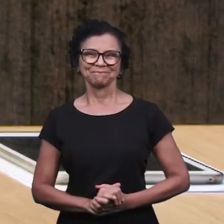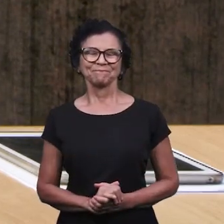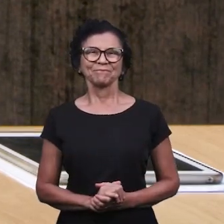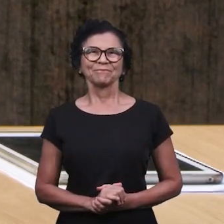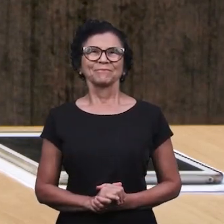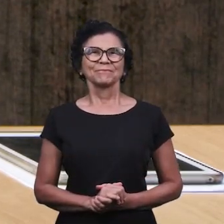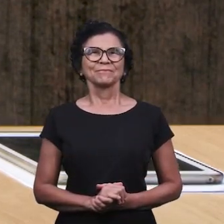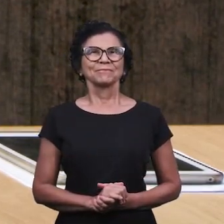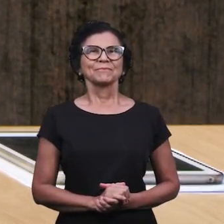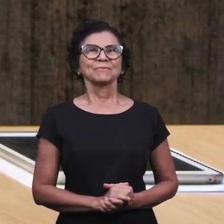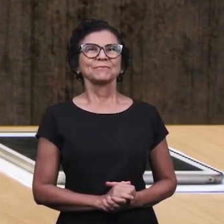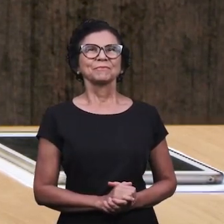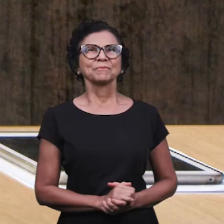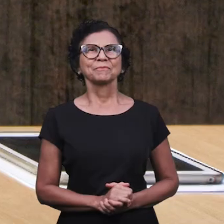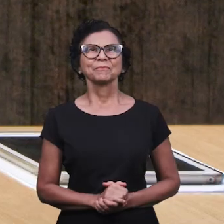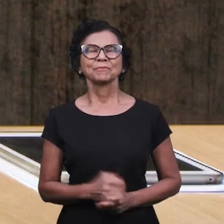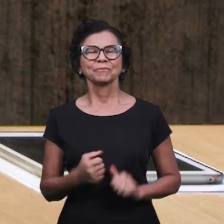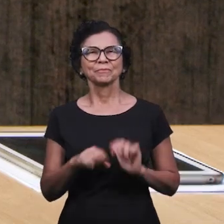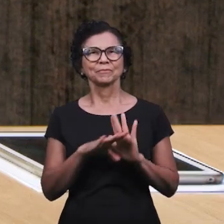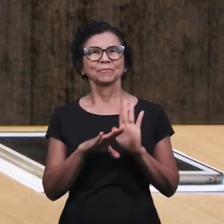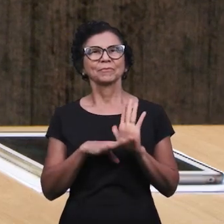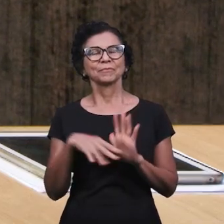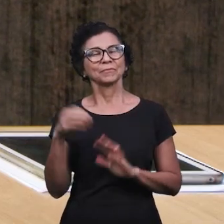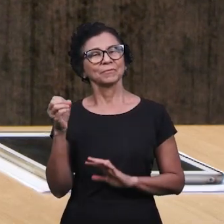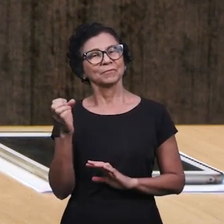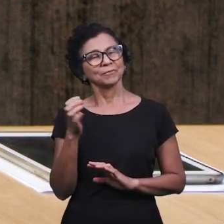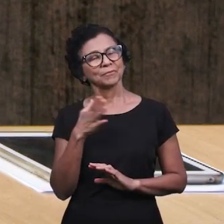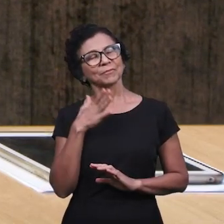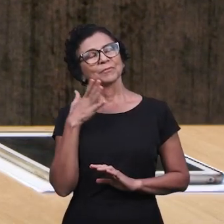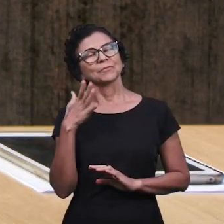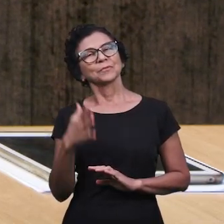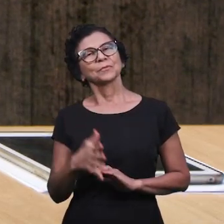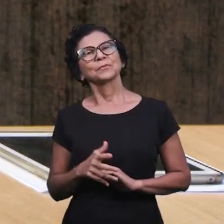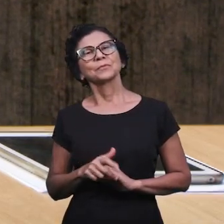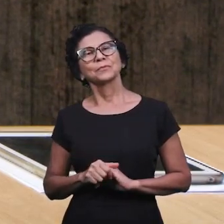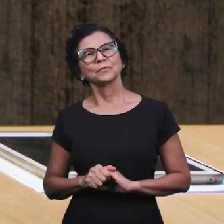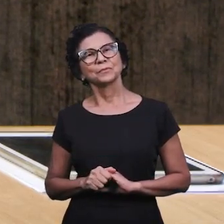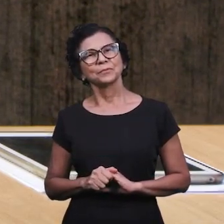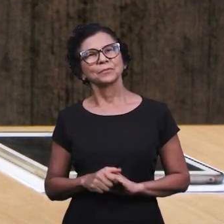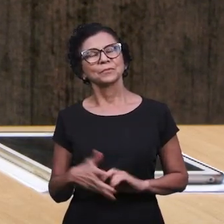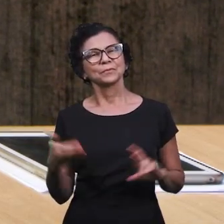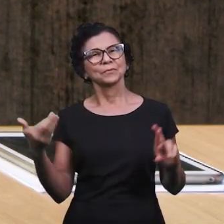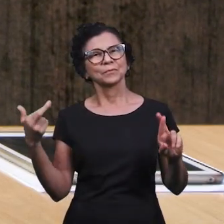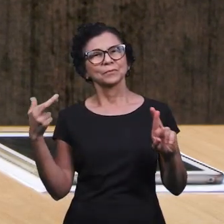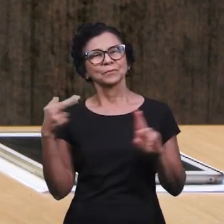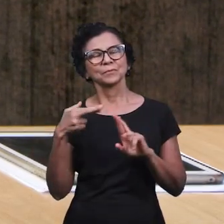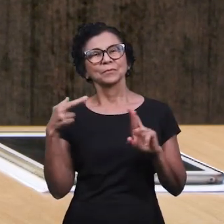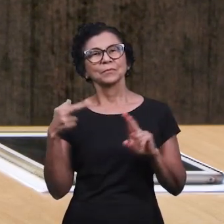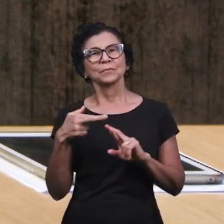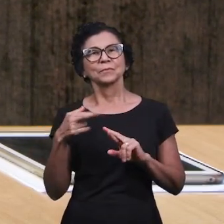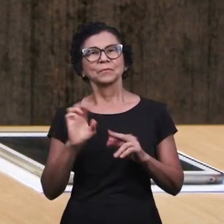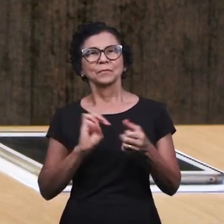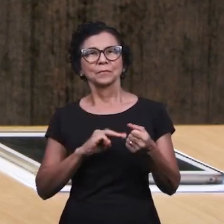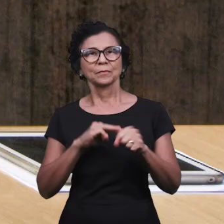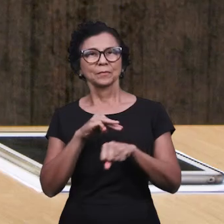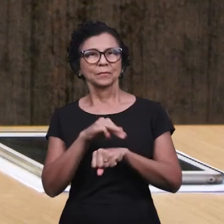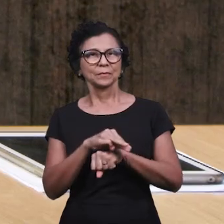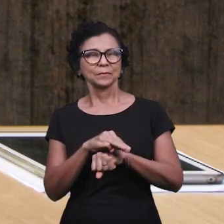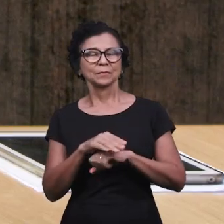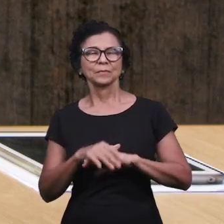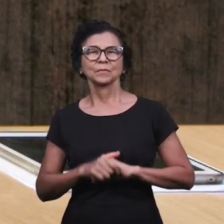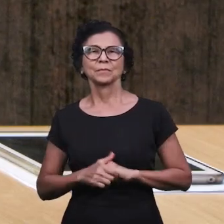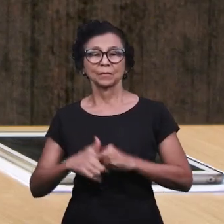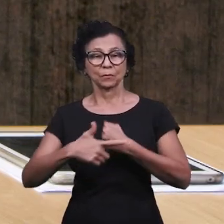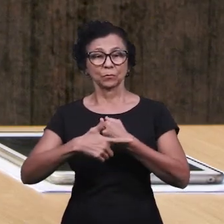nossa jornada no novo programa, falando sobre os ministérios, que é uma ação do pastorado,